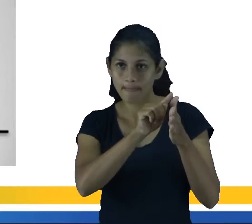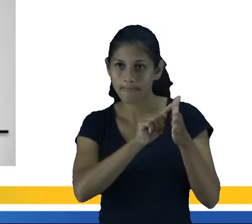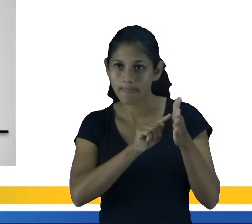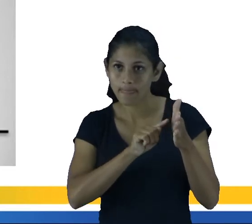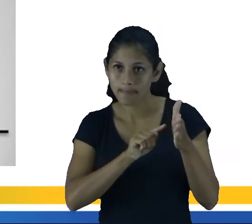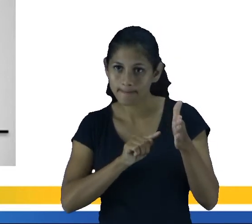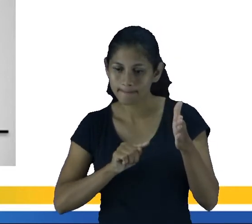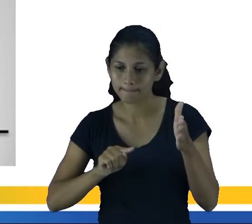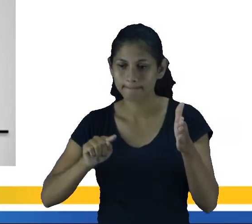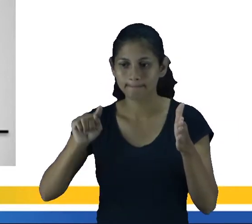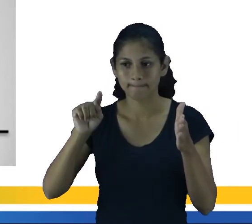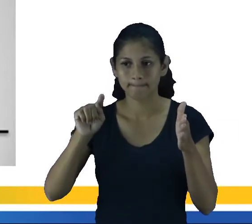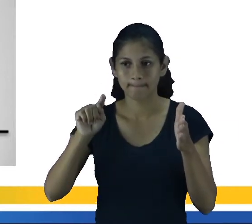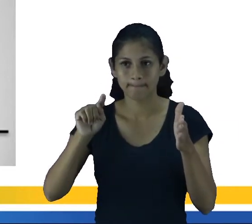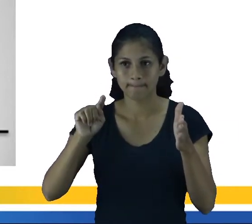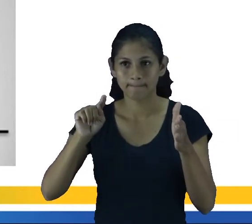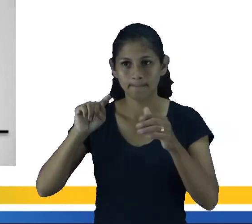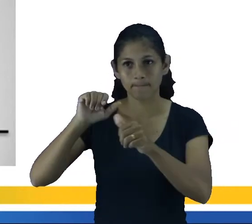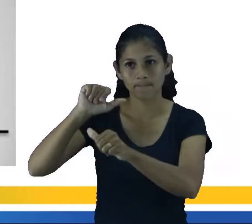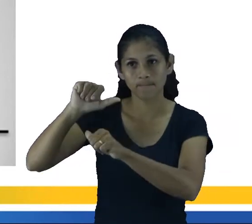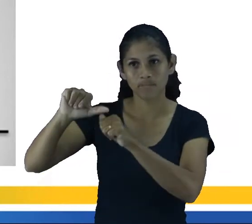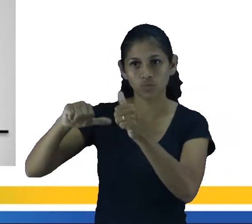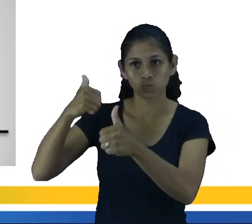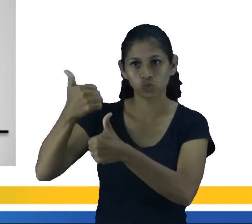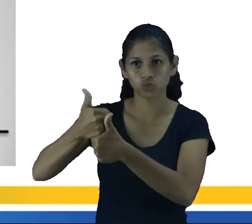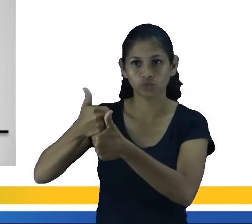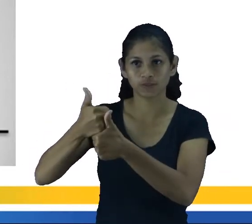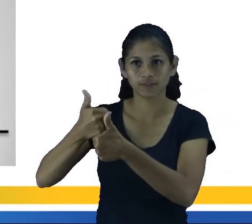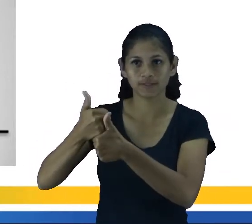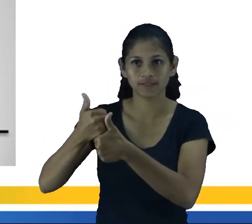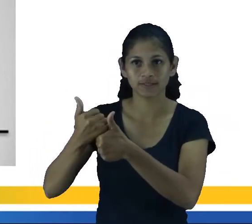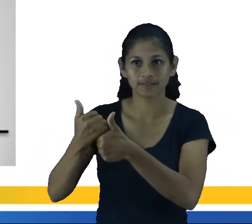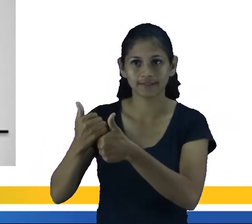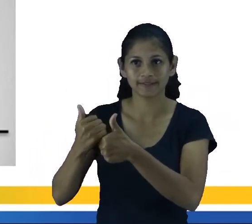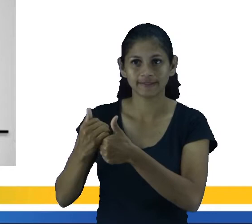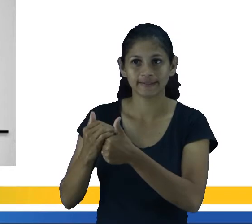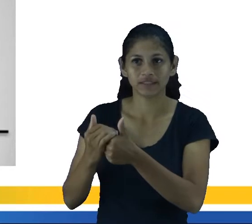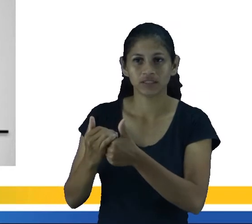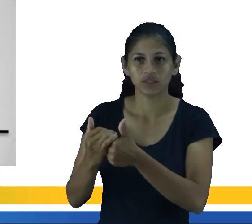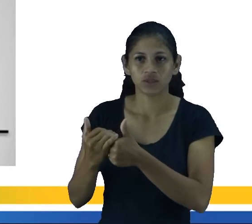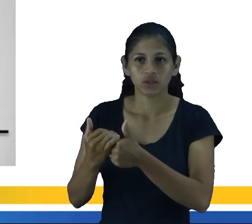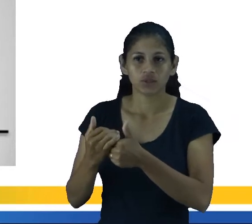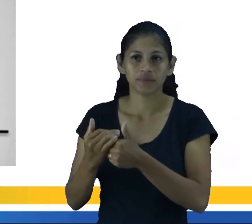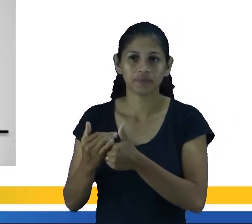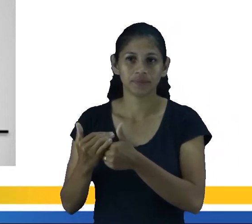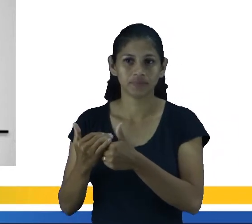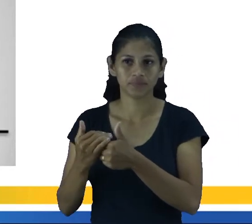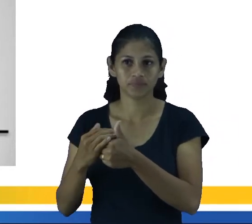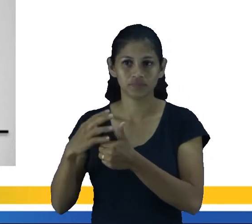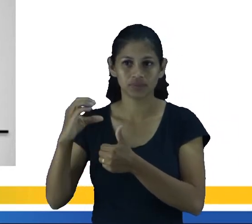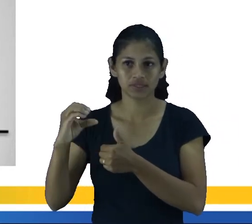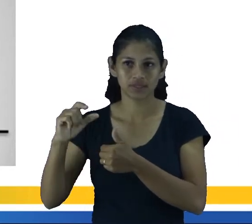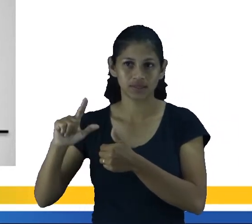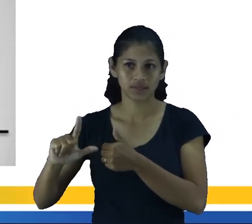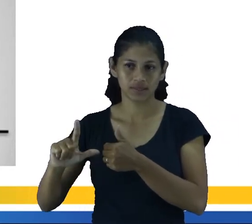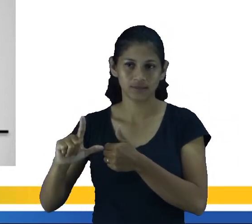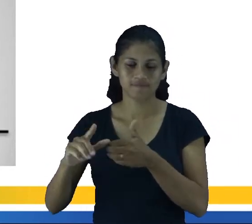essa reação vai ocorrer, a gente precisa o quê? Ver aqui a nossa fila de reatividade. Então, aqui a gente tem o